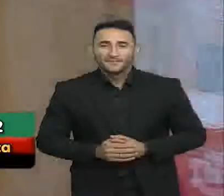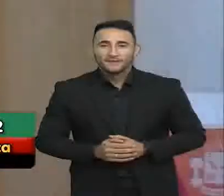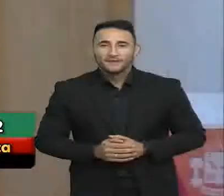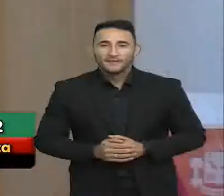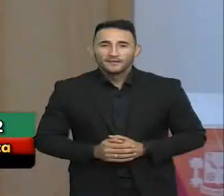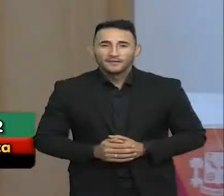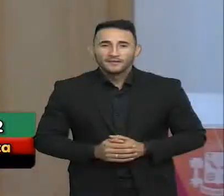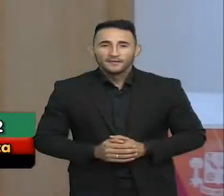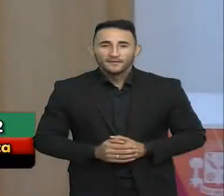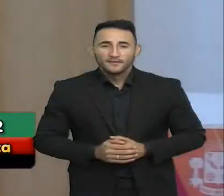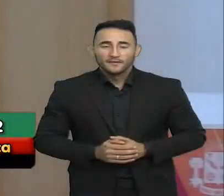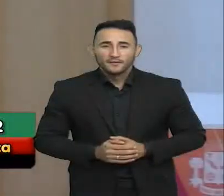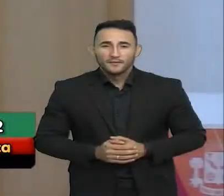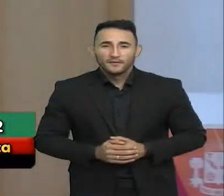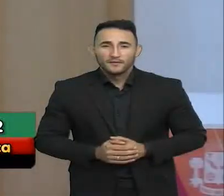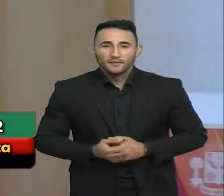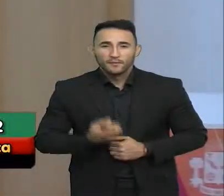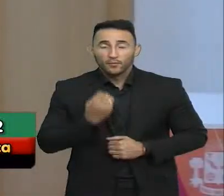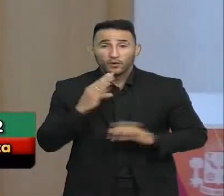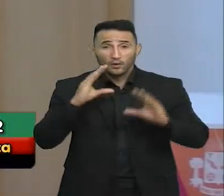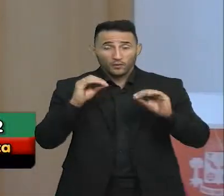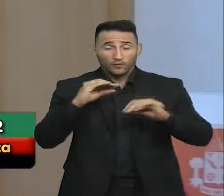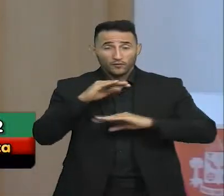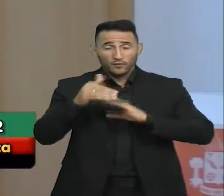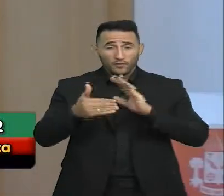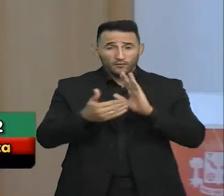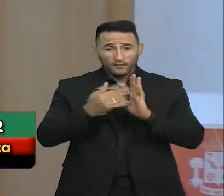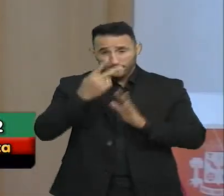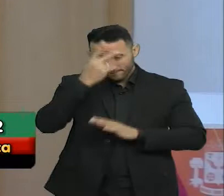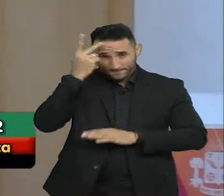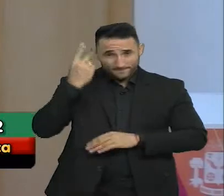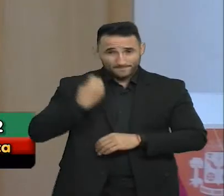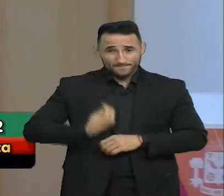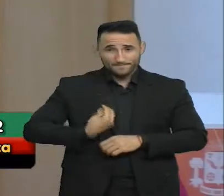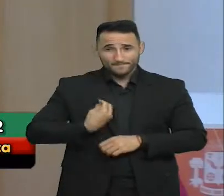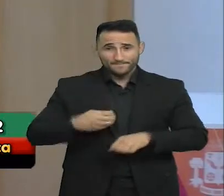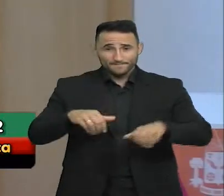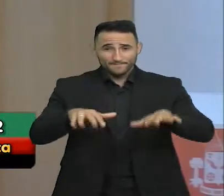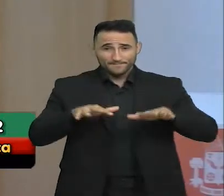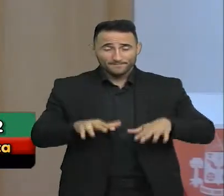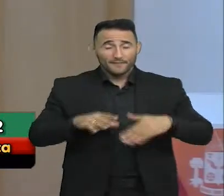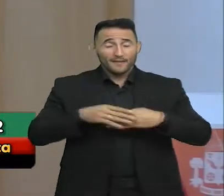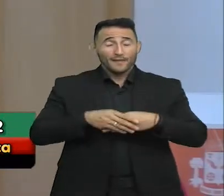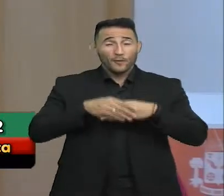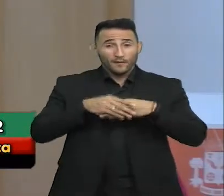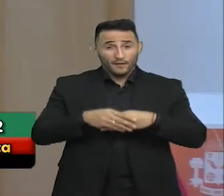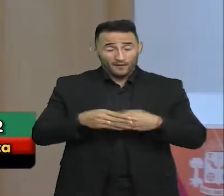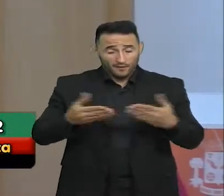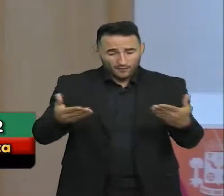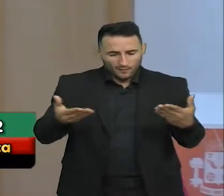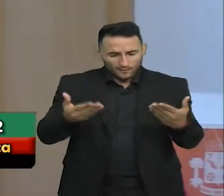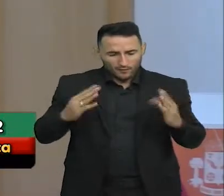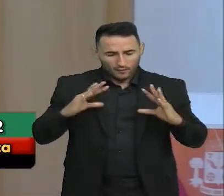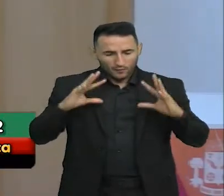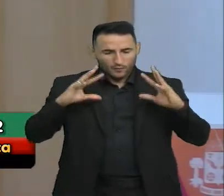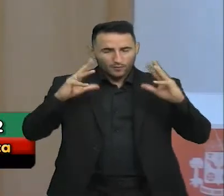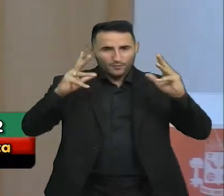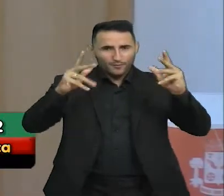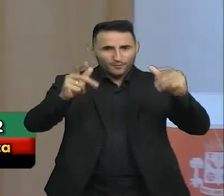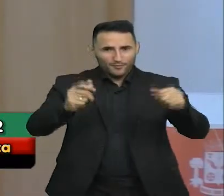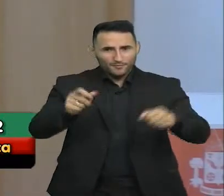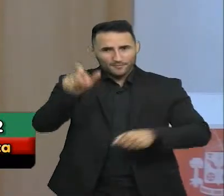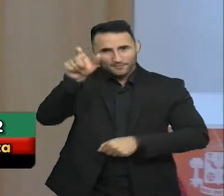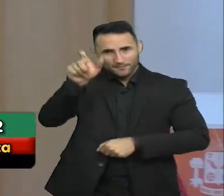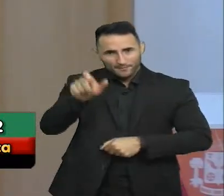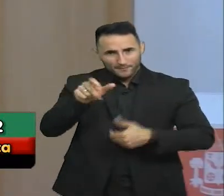Boa noite a todas as pessoas presentes. Quero saudar aqui todas as